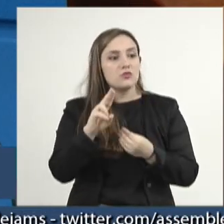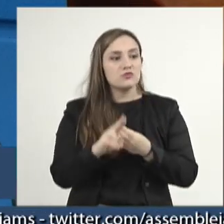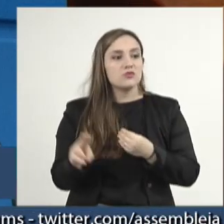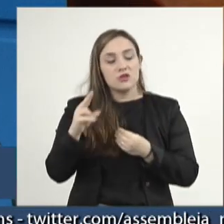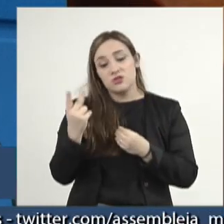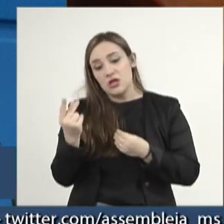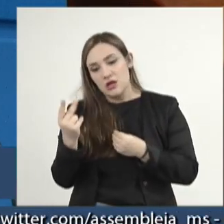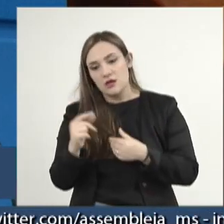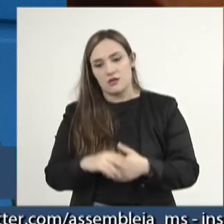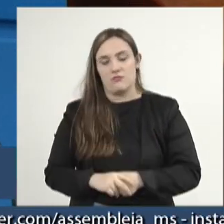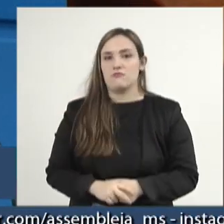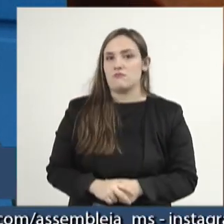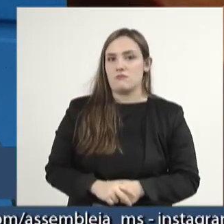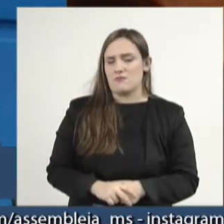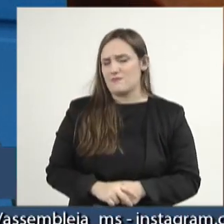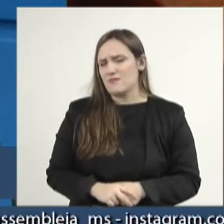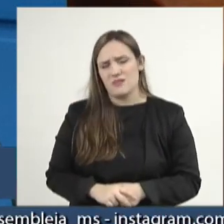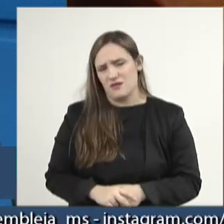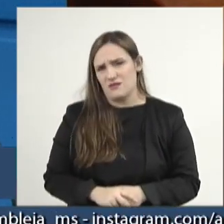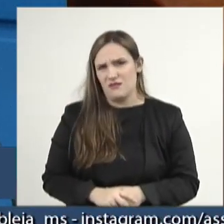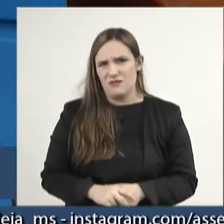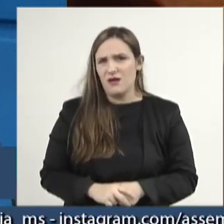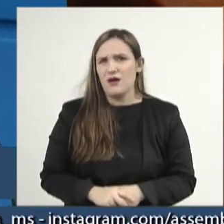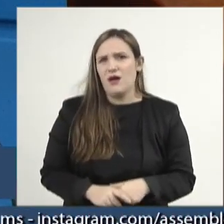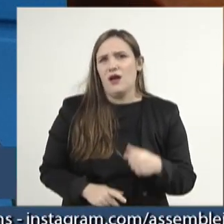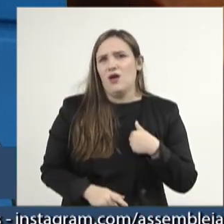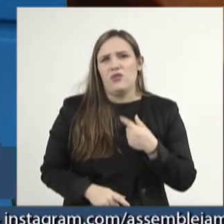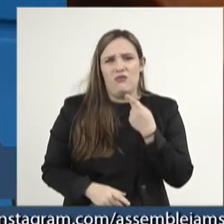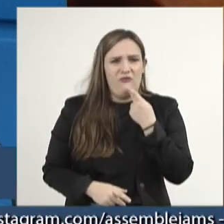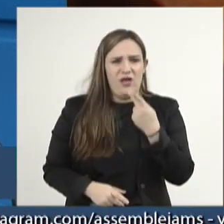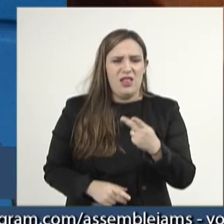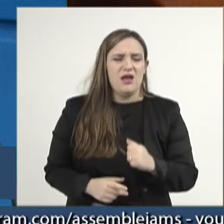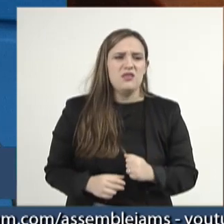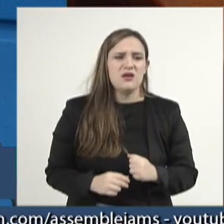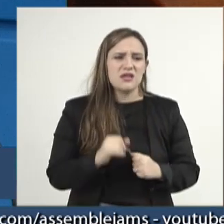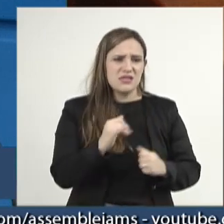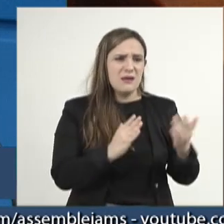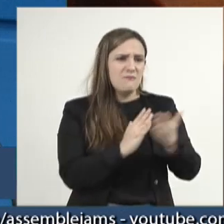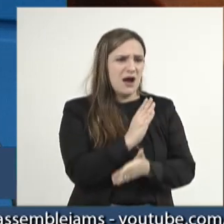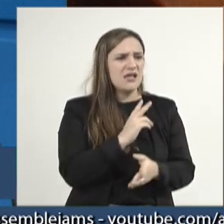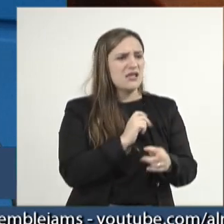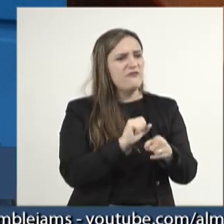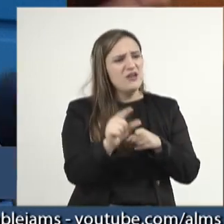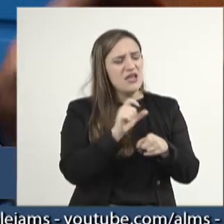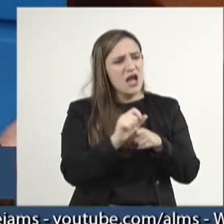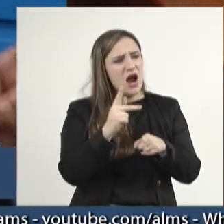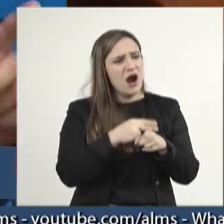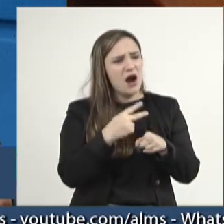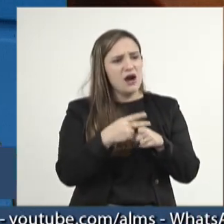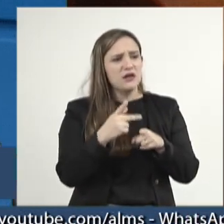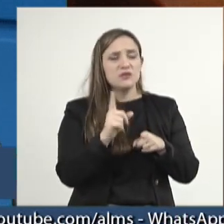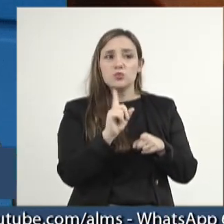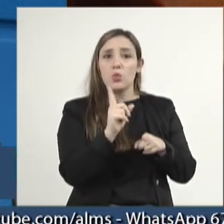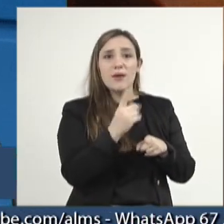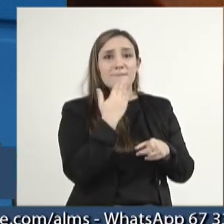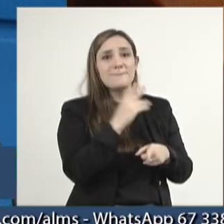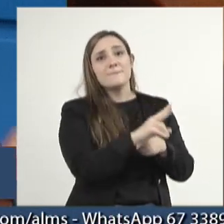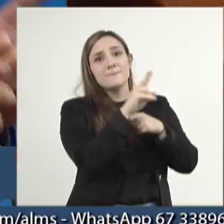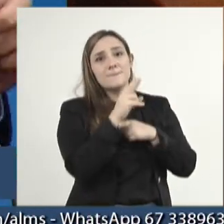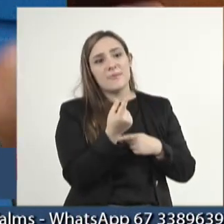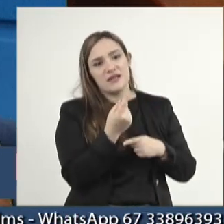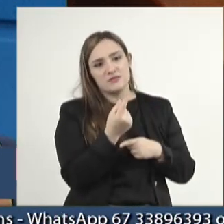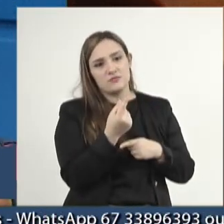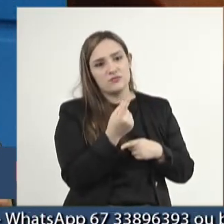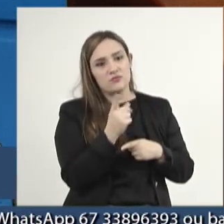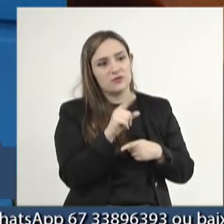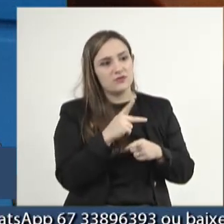específicas. Então, não significa que ao aprovarmos um financiamento, que não é empréstimo, é um financiamento, porque tem